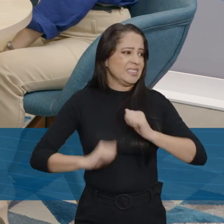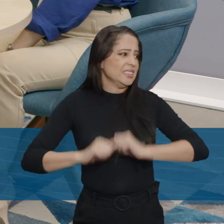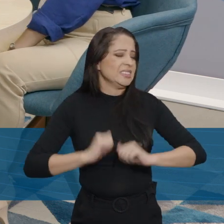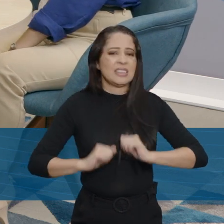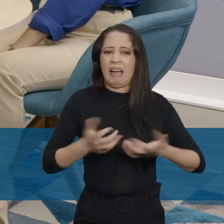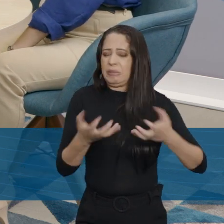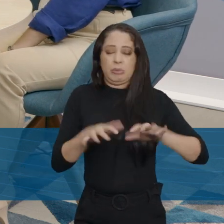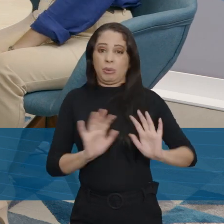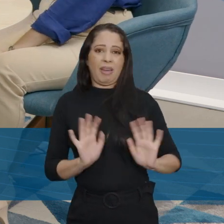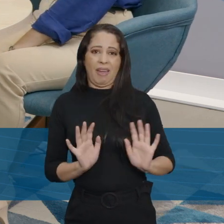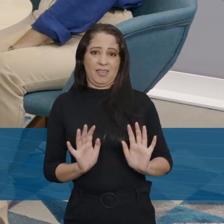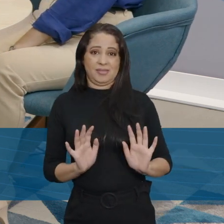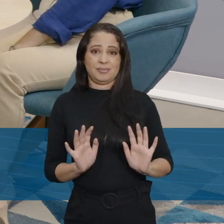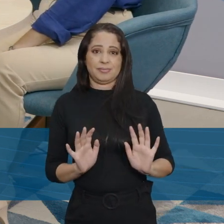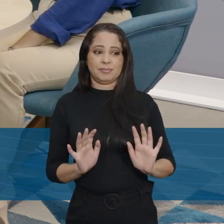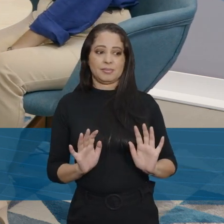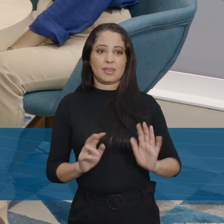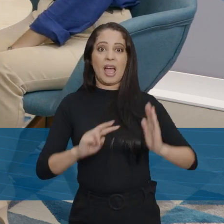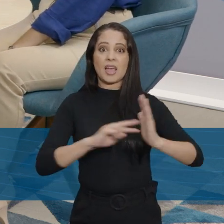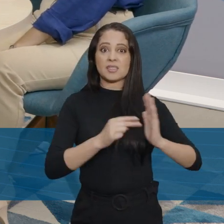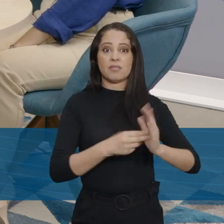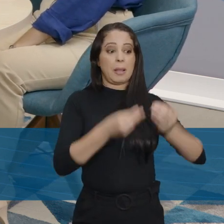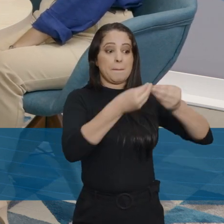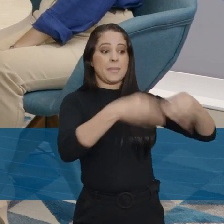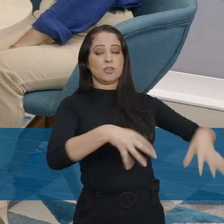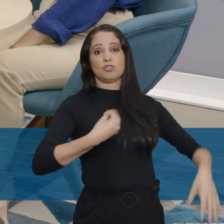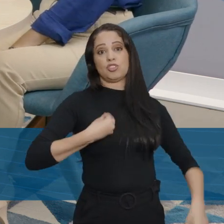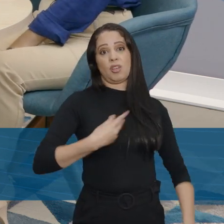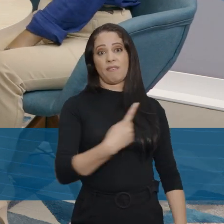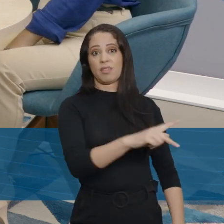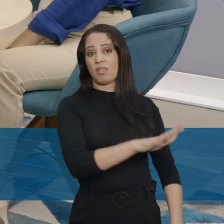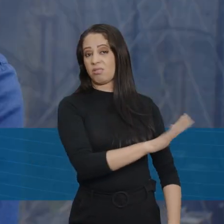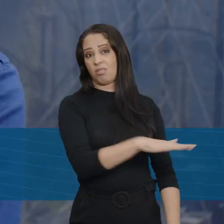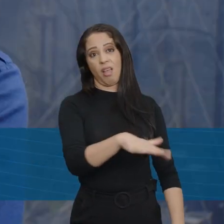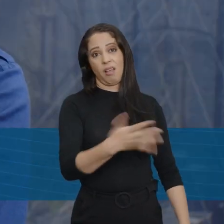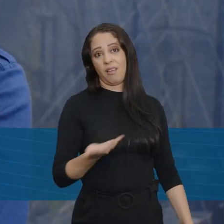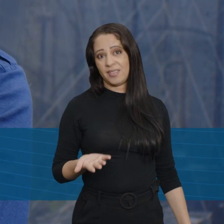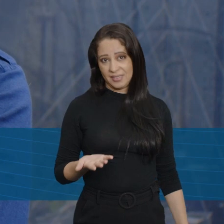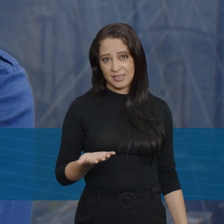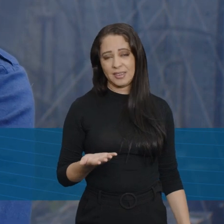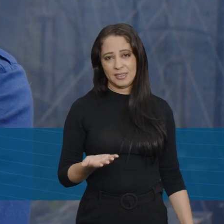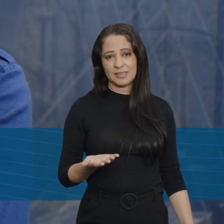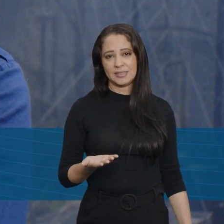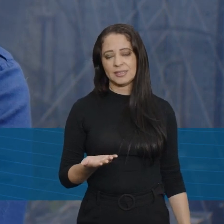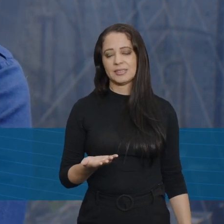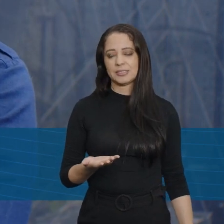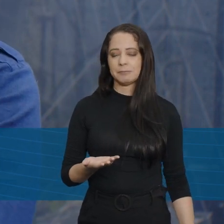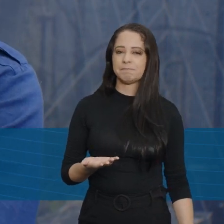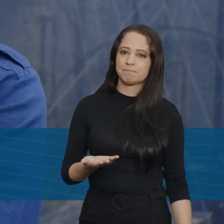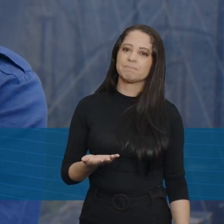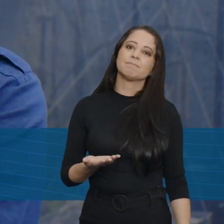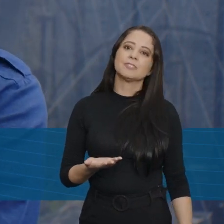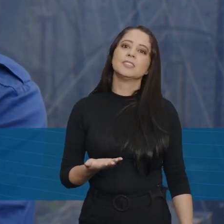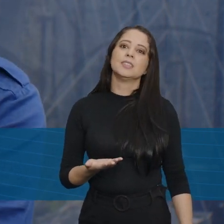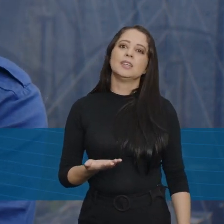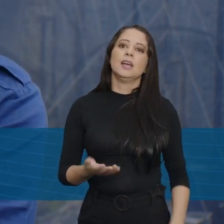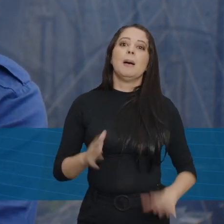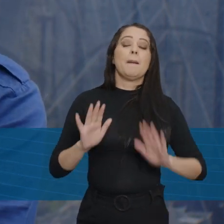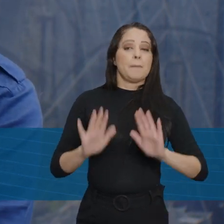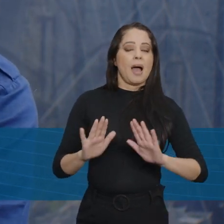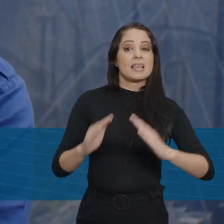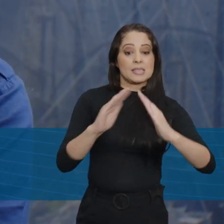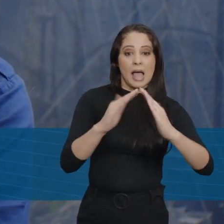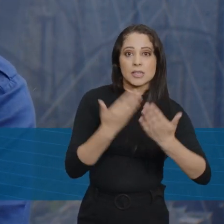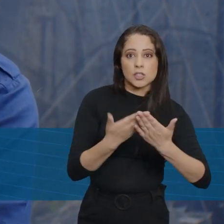incomodada, ansiosa. Então são coisas que vão construindo um ambiente que vai até contra o que a gente entende como